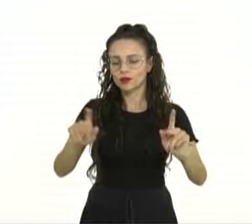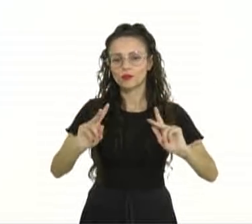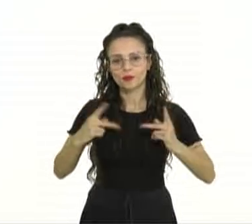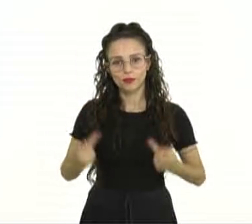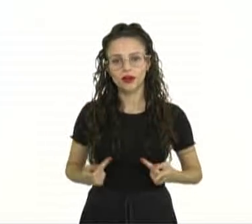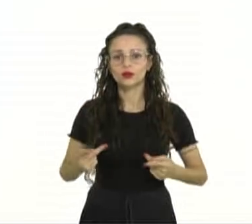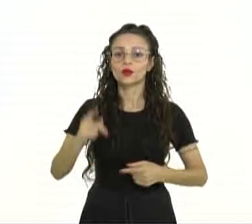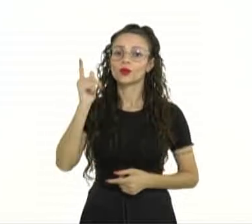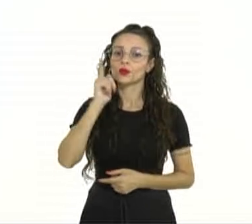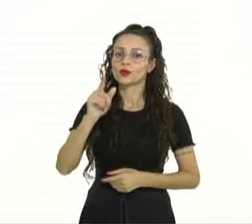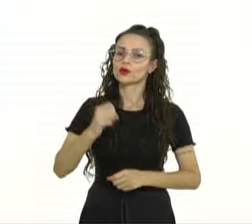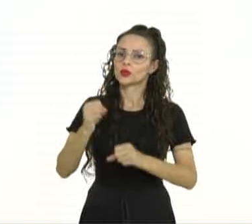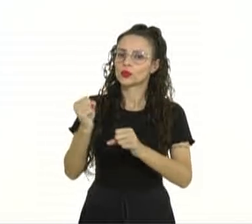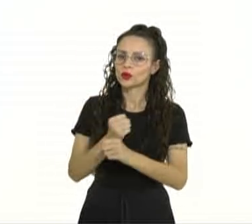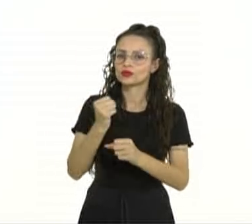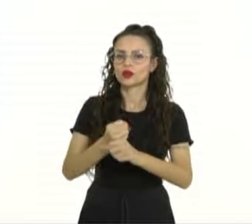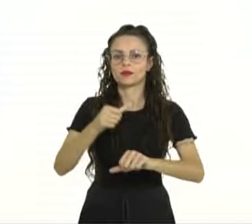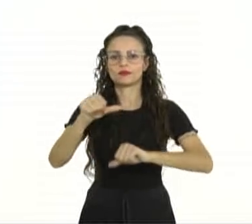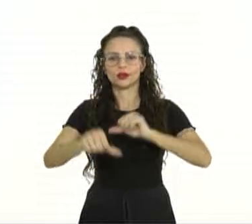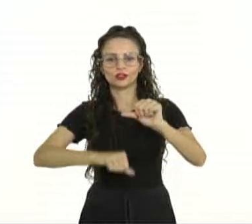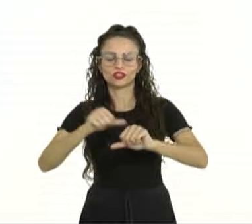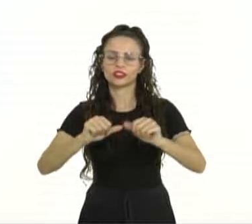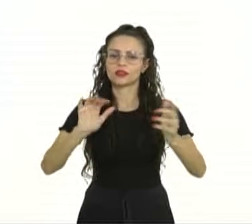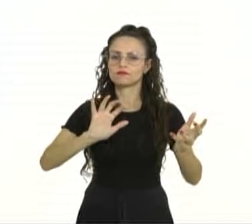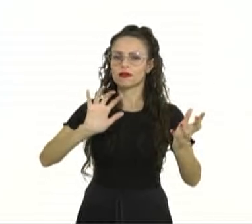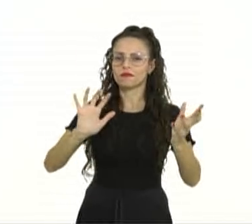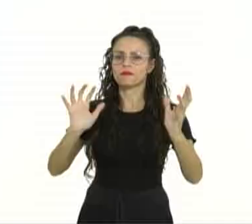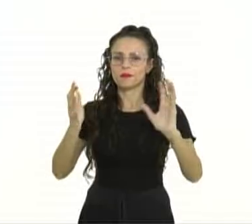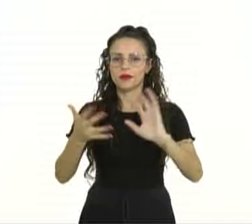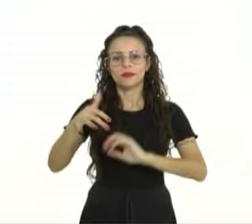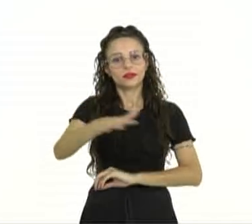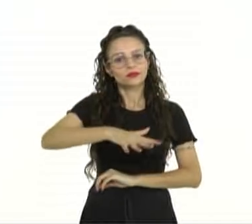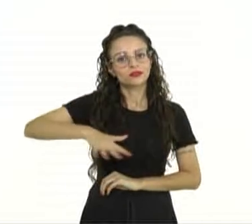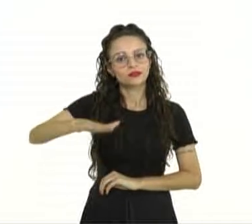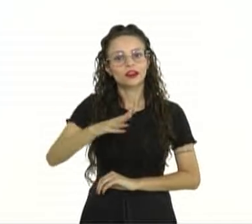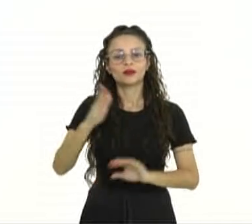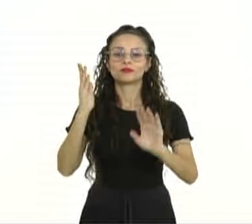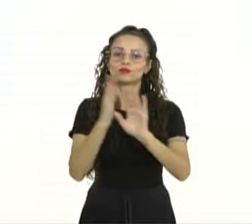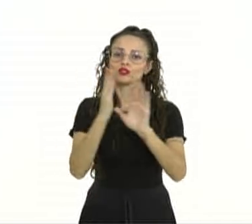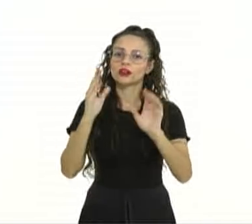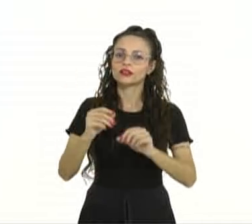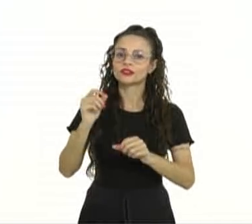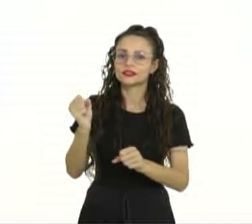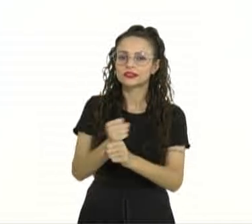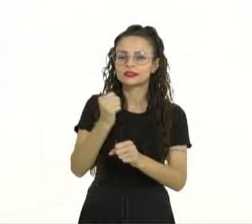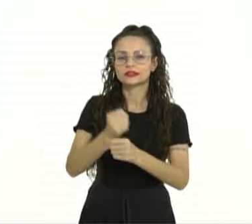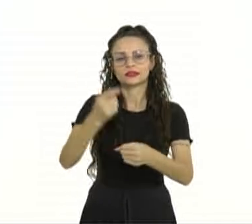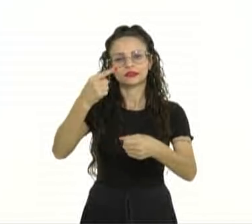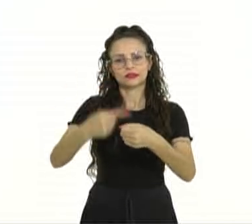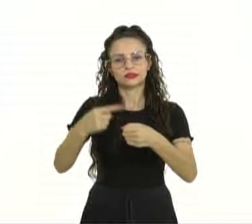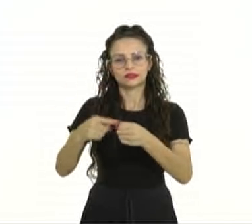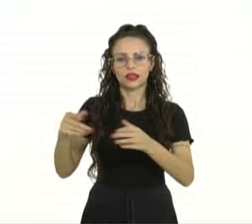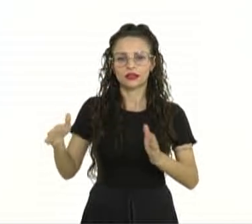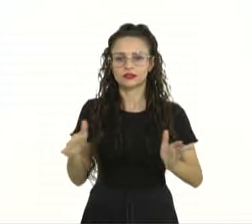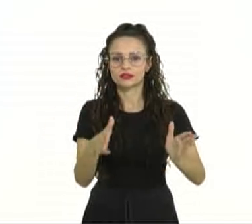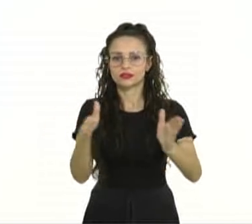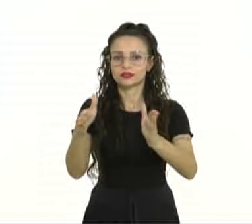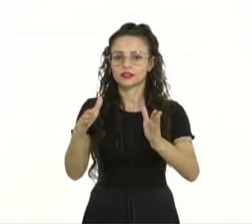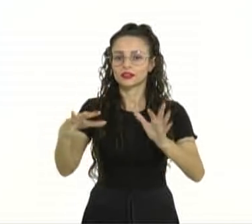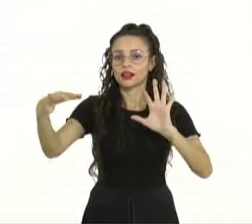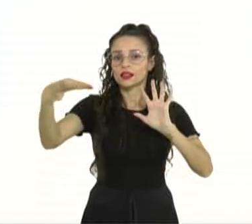tempo, constrói, modifica, transforma o meio natural por meio de grandes monumentos, cidades, estradas,